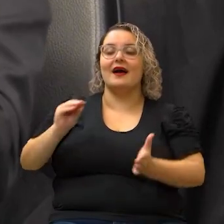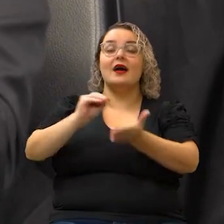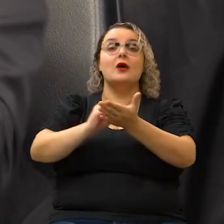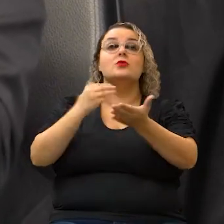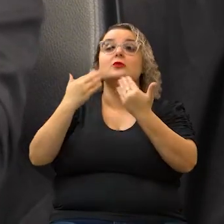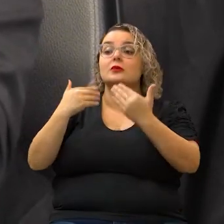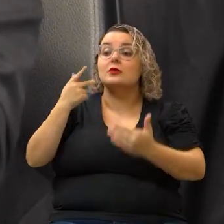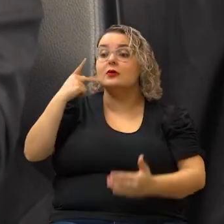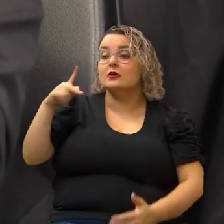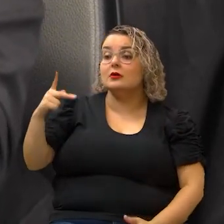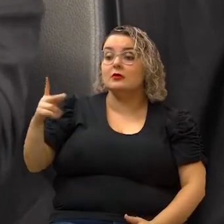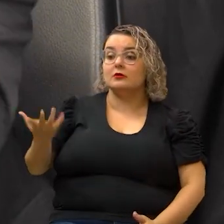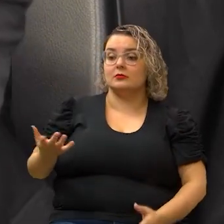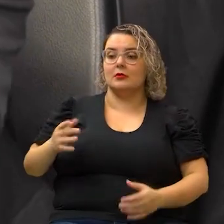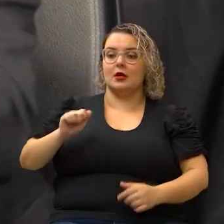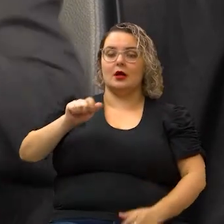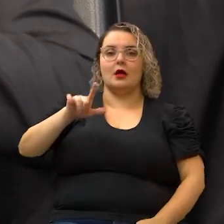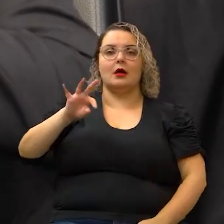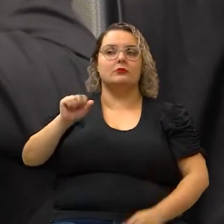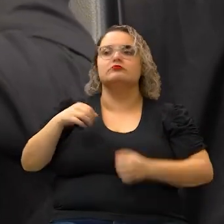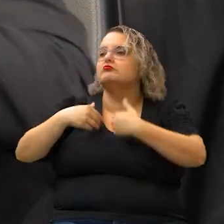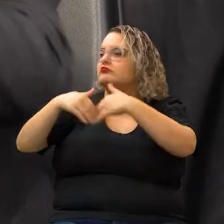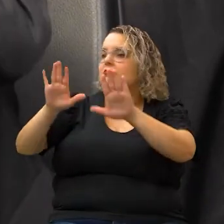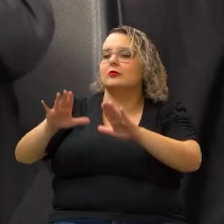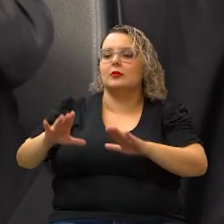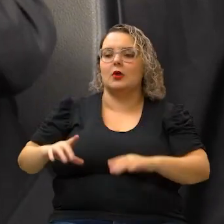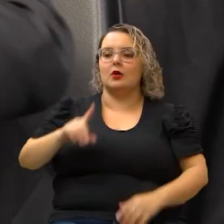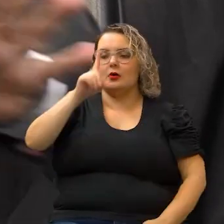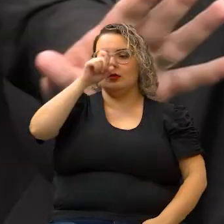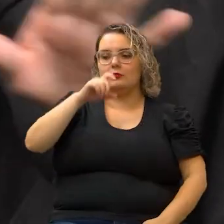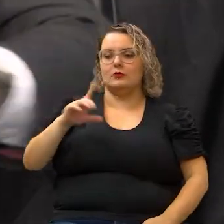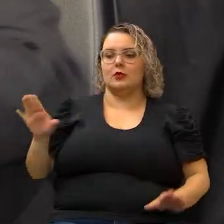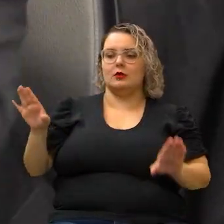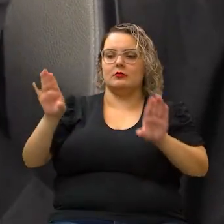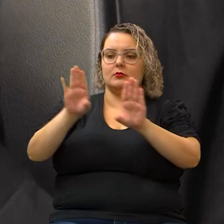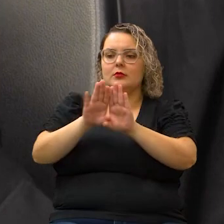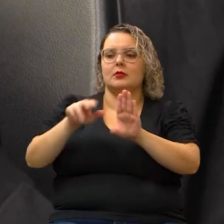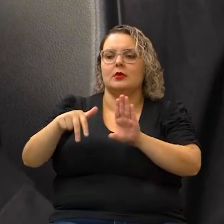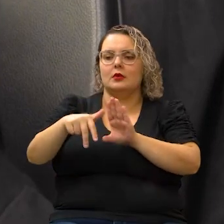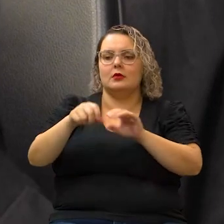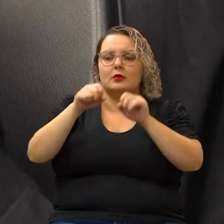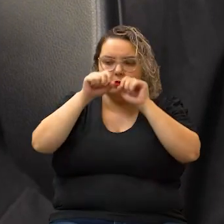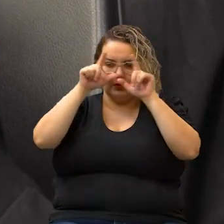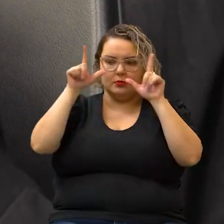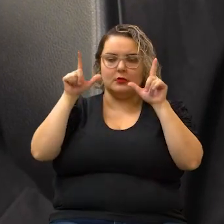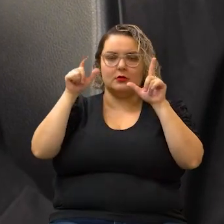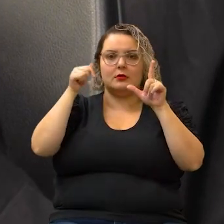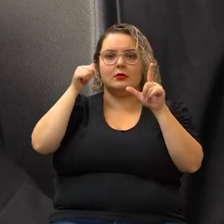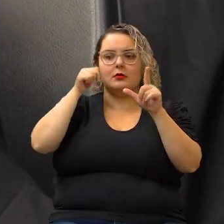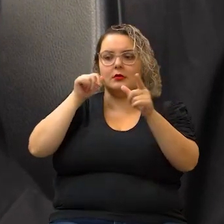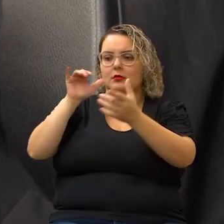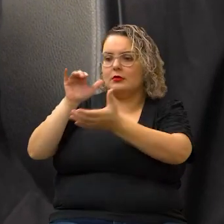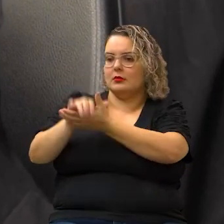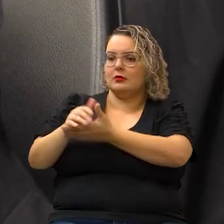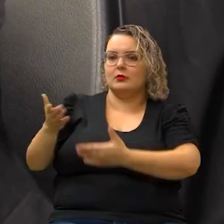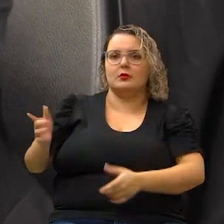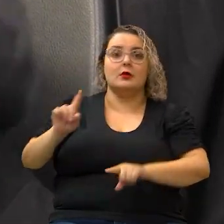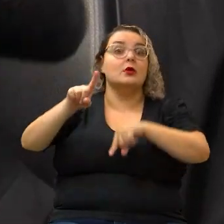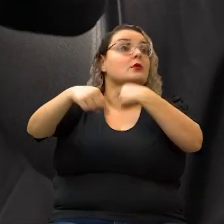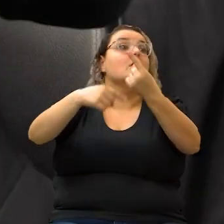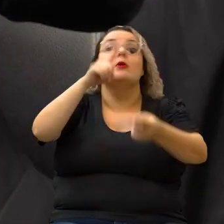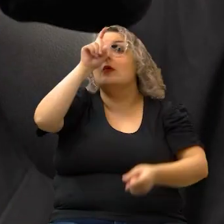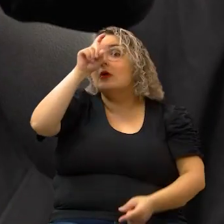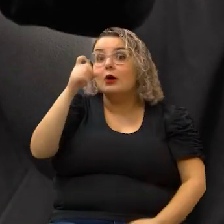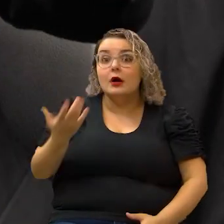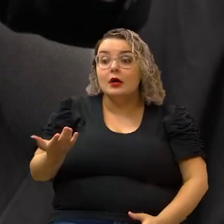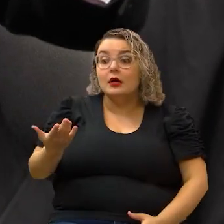última conversa que eu tive com ele. Falou, o senhor está de alta. Saí da porta. A porta fechou. Eu abri o olho, minha esposa estava segurando minha mão, aqui